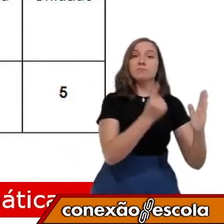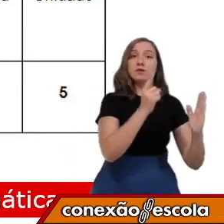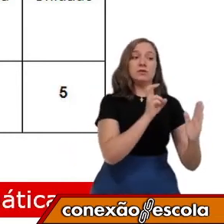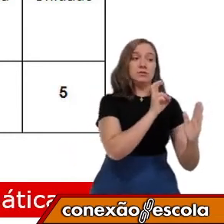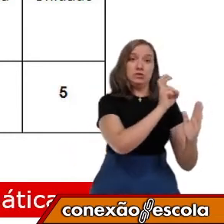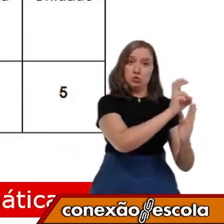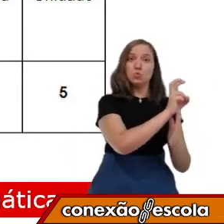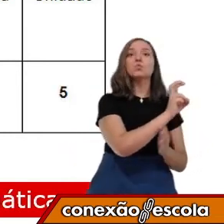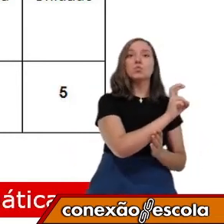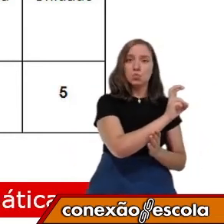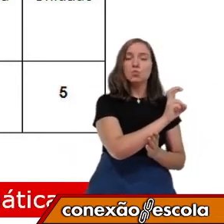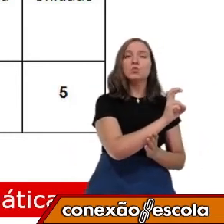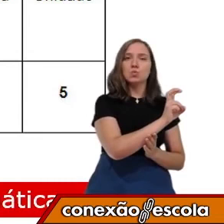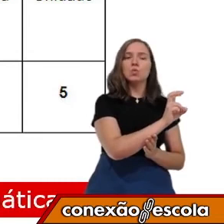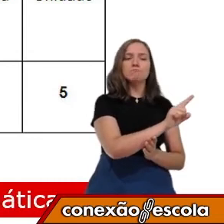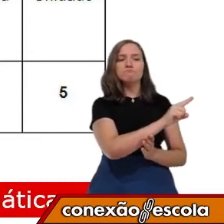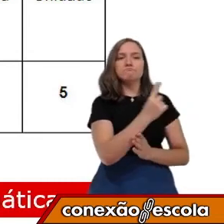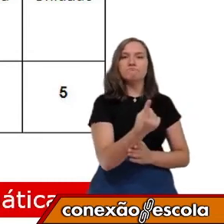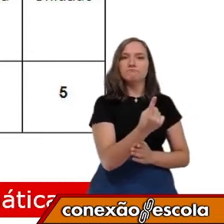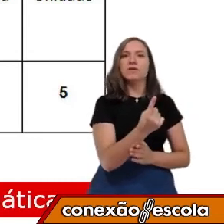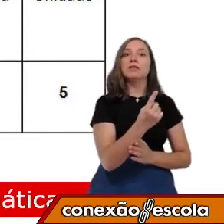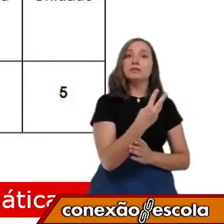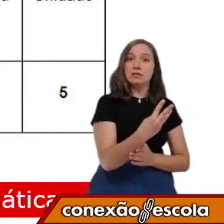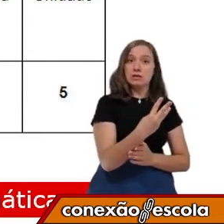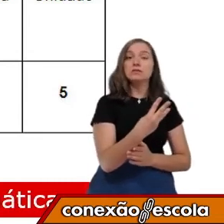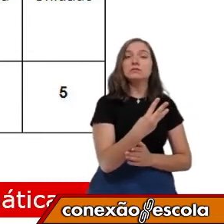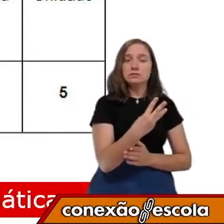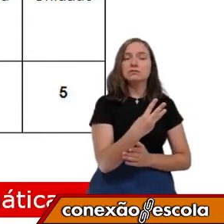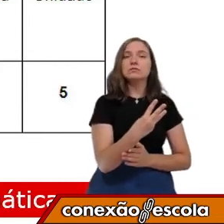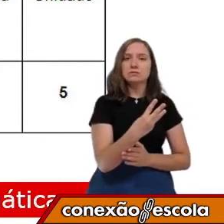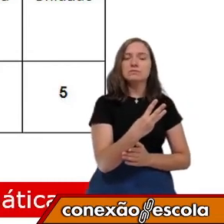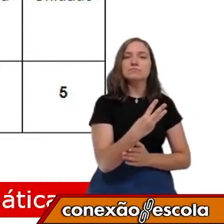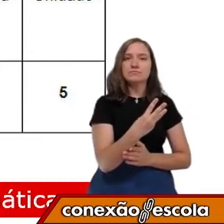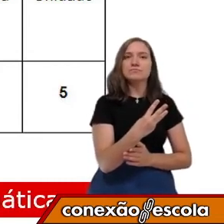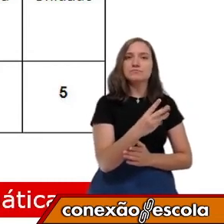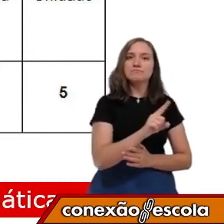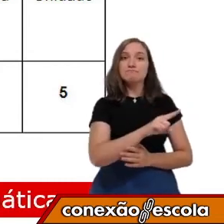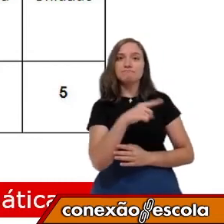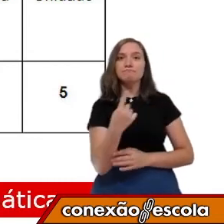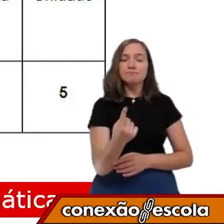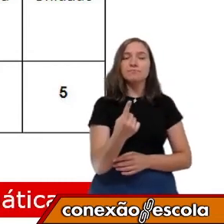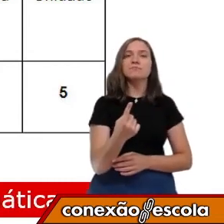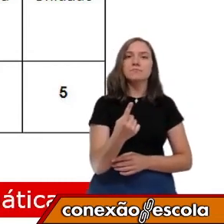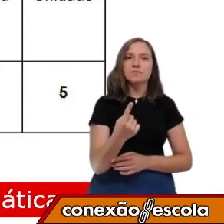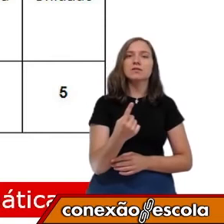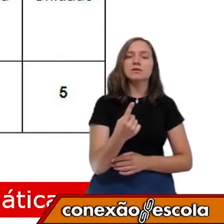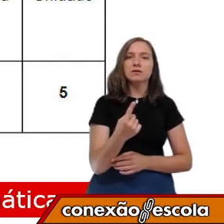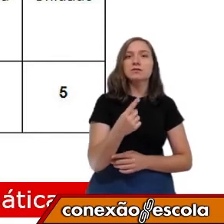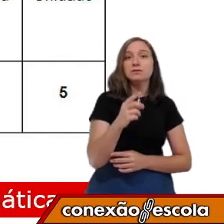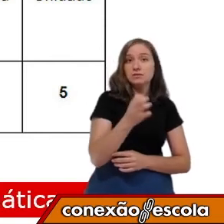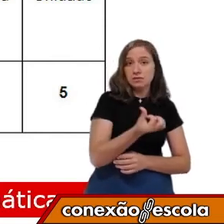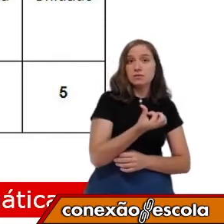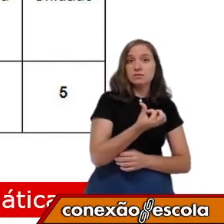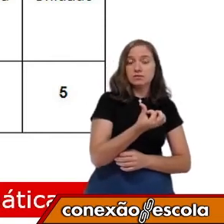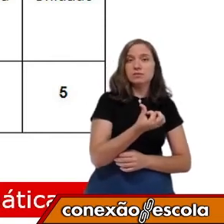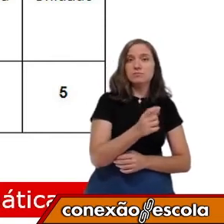segunda ordem, que é a dezena, ocupada pelo número 3. Nós temos a terceira ordem, ocupada pela centena, que é o número